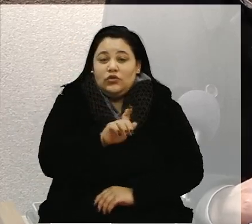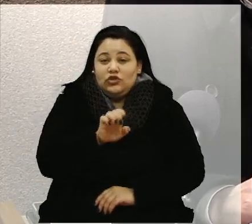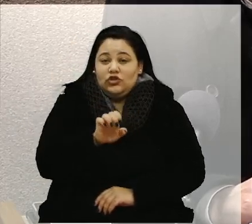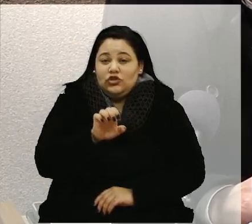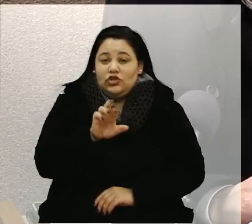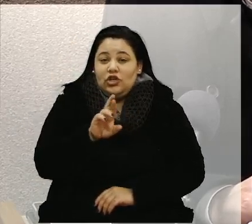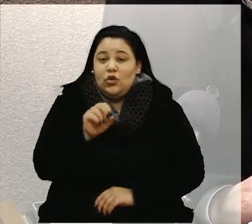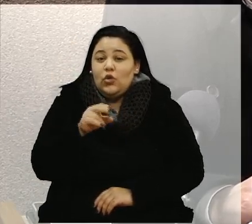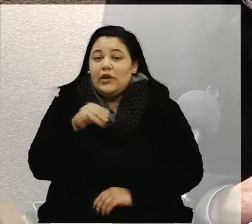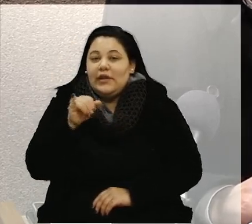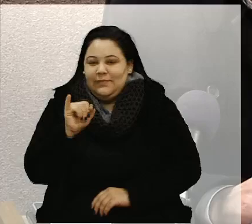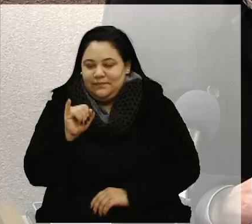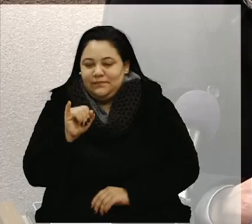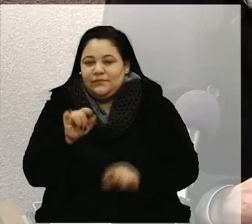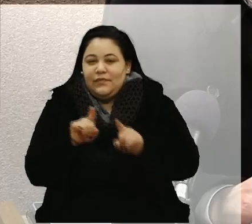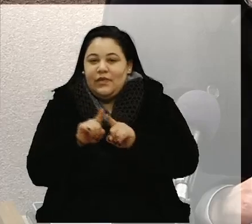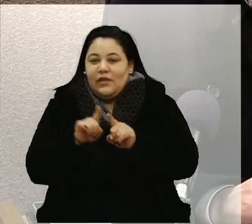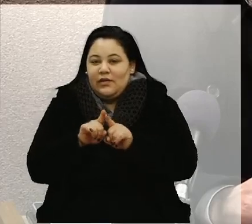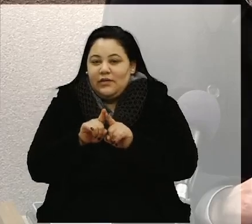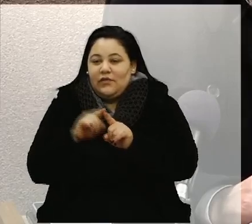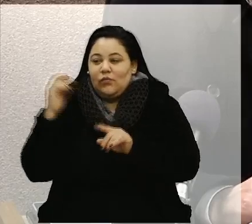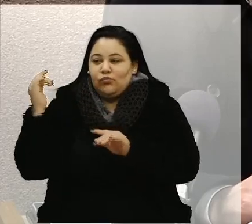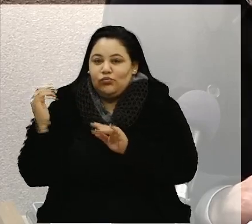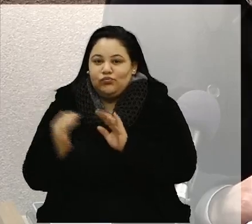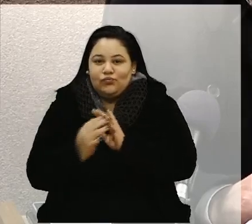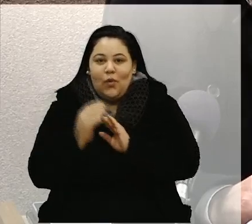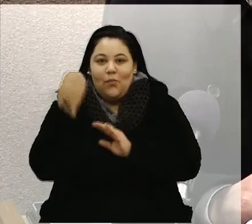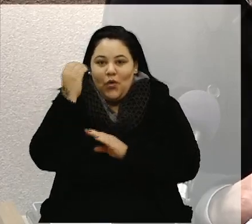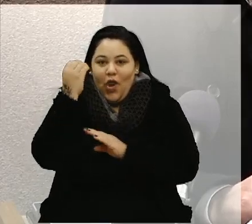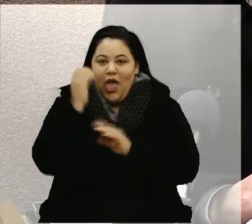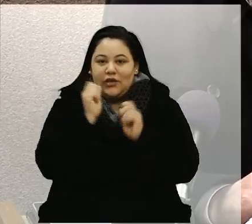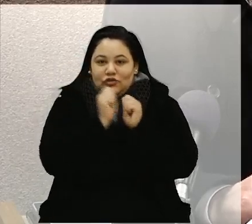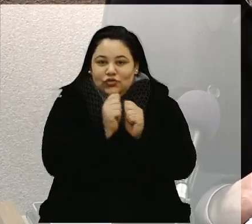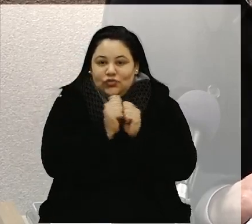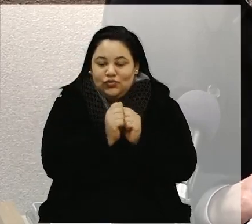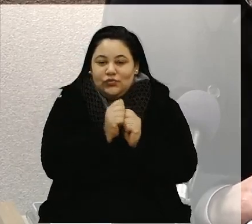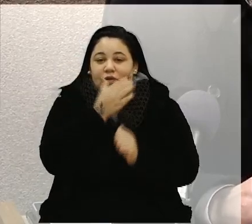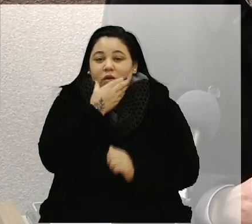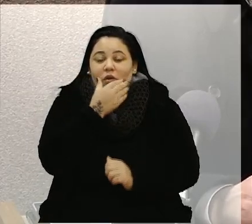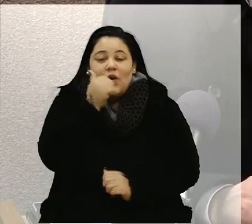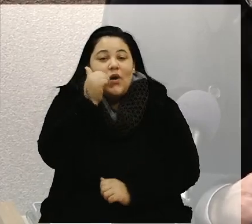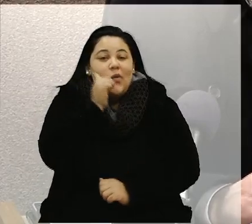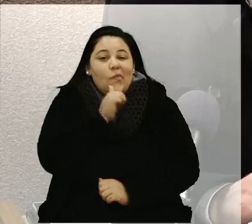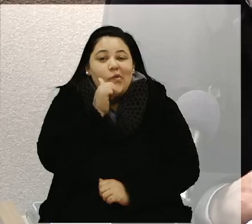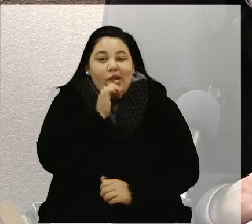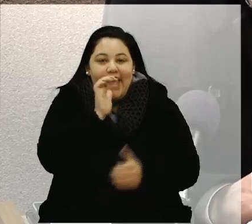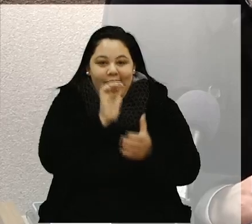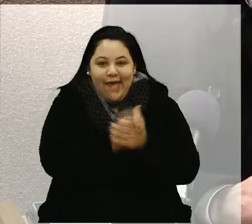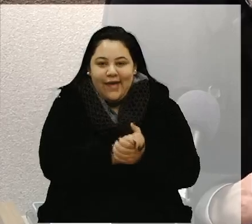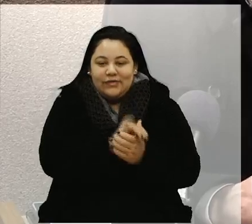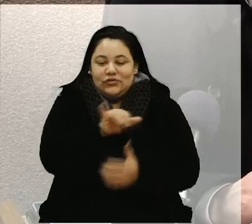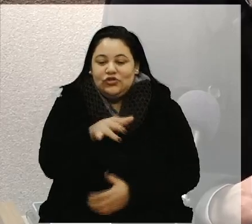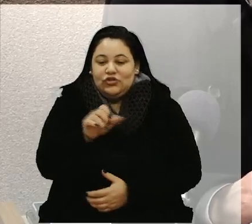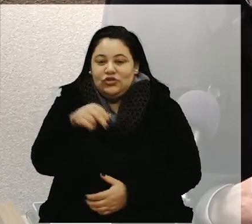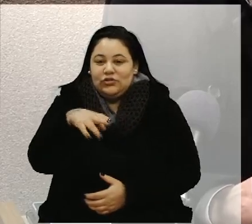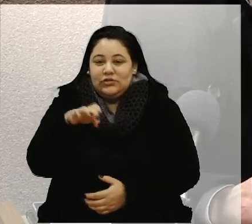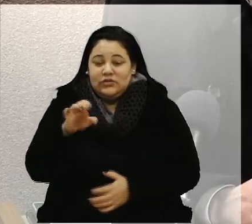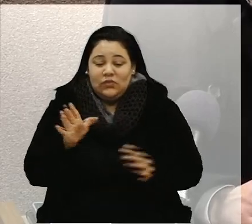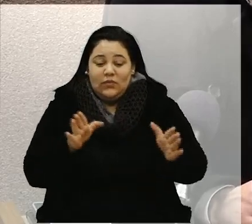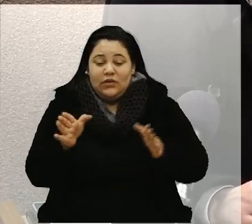Tesch Dias, que veio de Porto Alegre juntamente com sua esposa, Jane Cardoso Dias, em uma época em que o ensino de